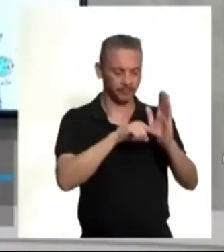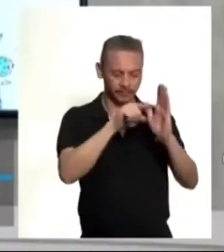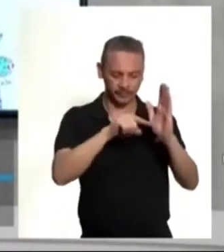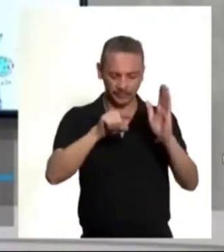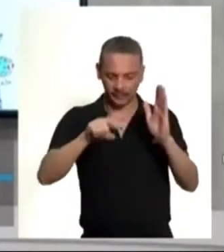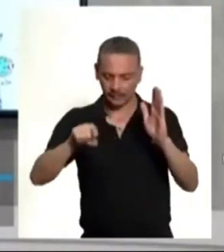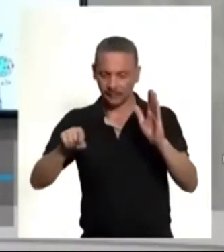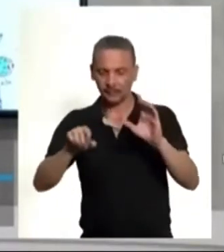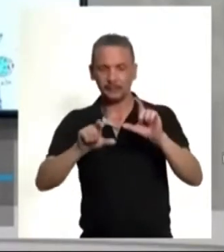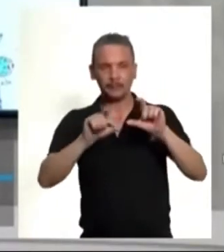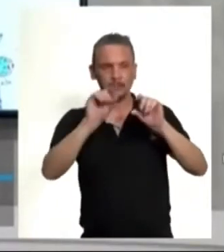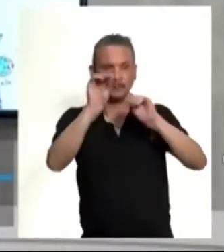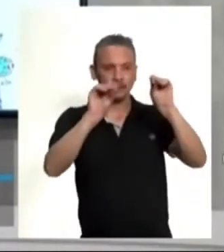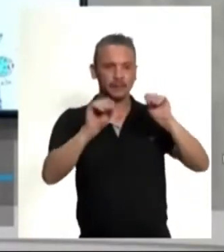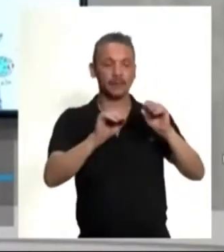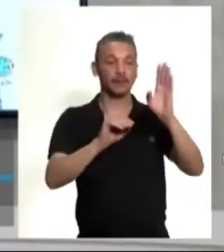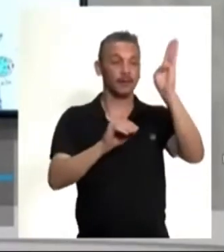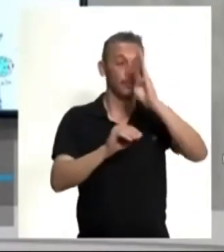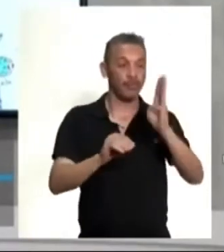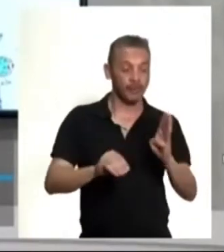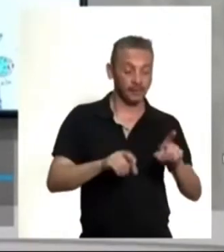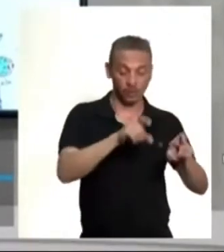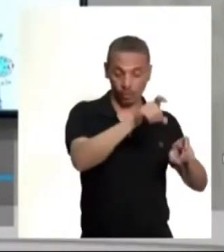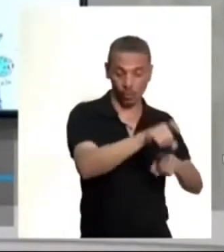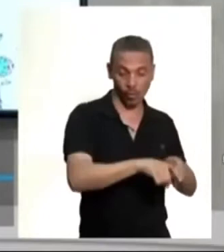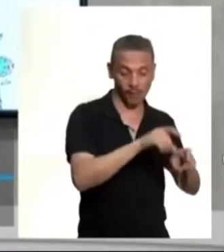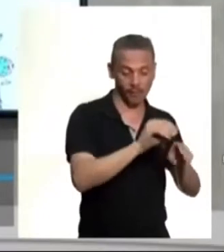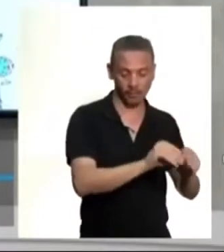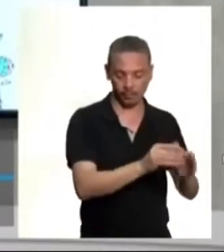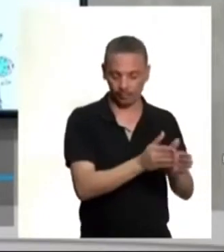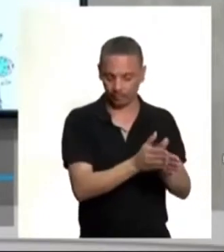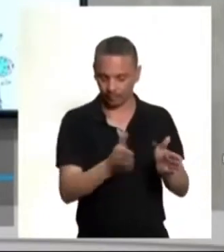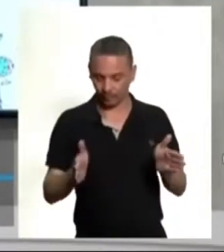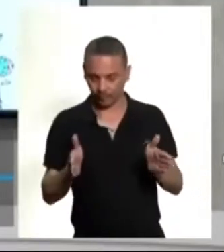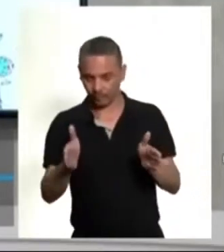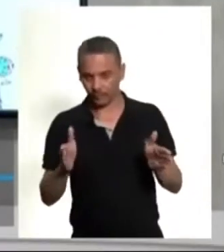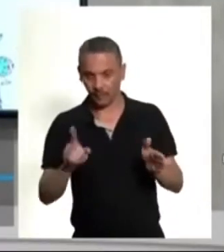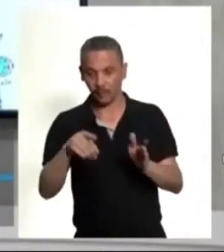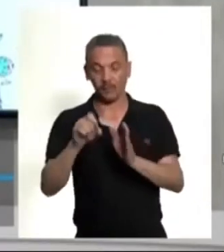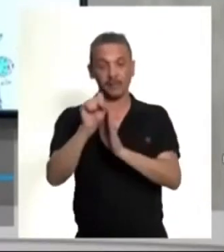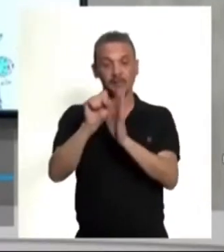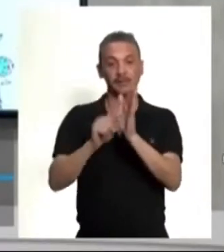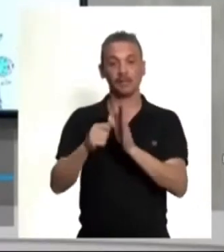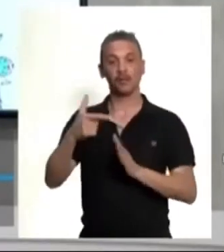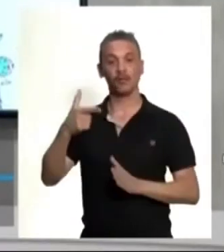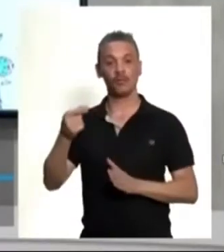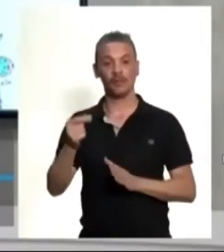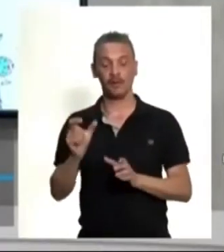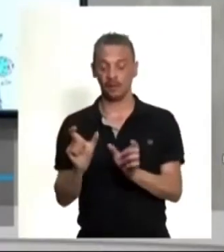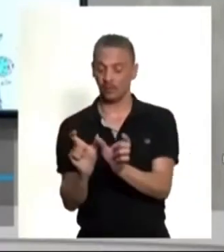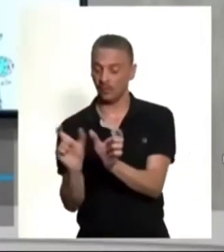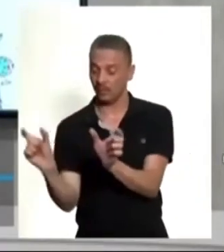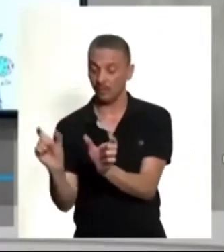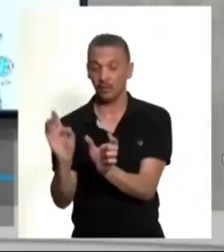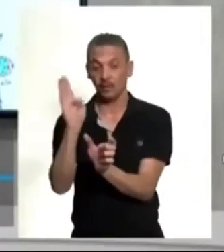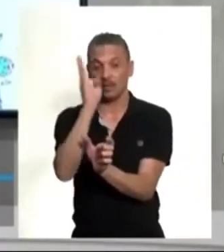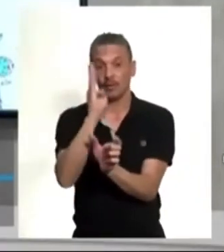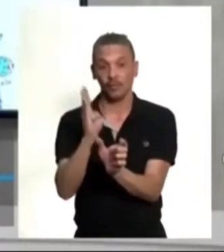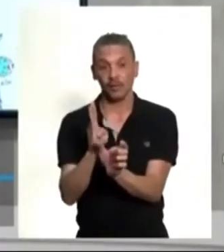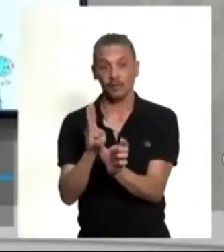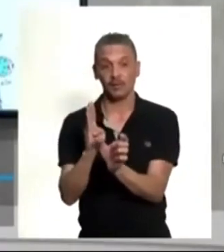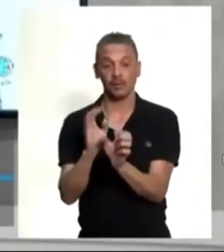Brasil rural até a primeira metade, depois a partir da segunda metade do século XX, Brasil urbano